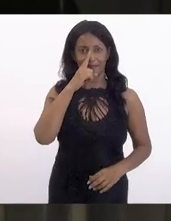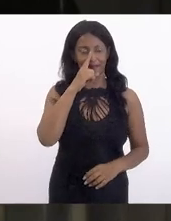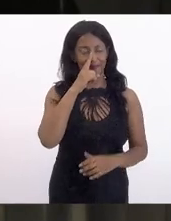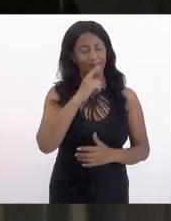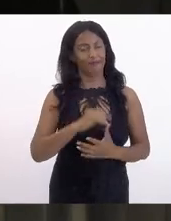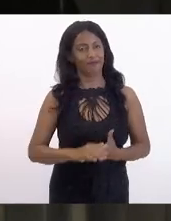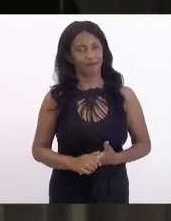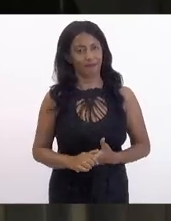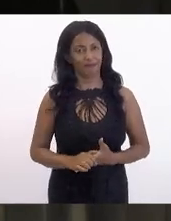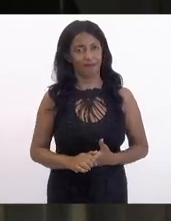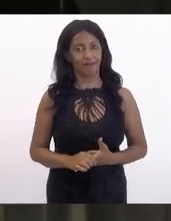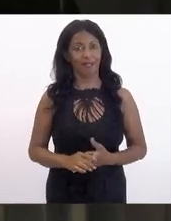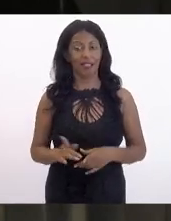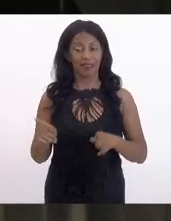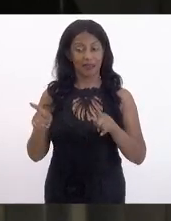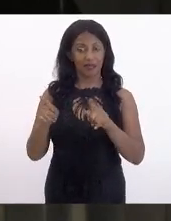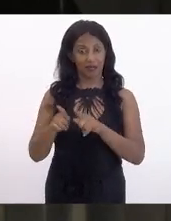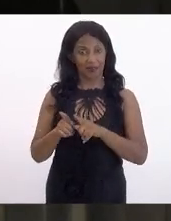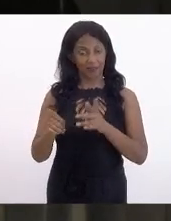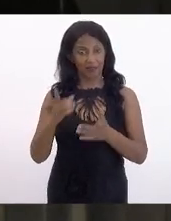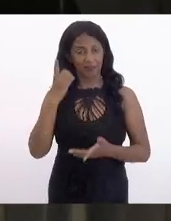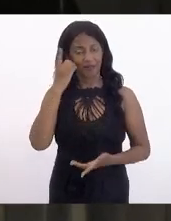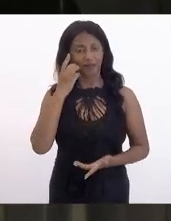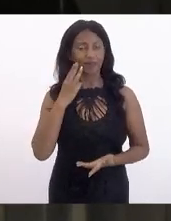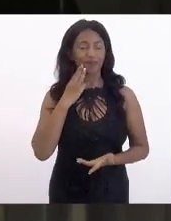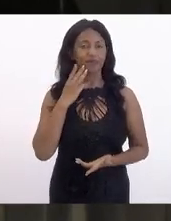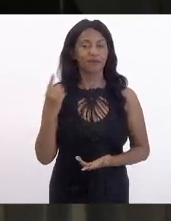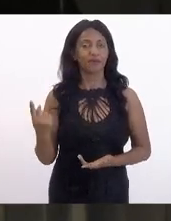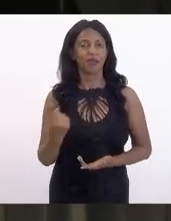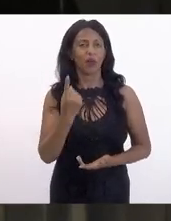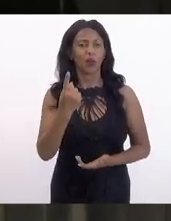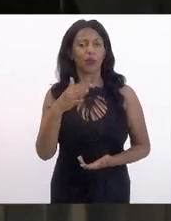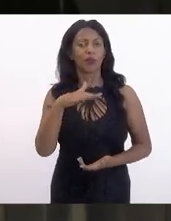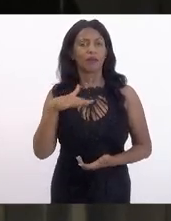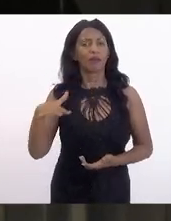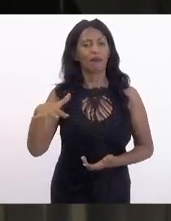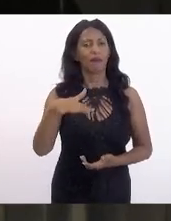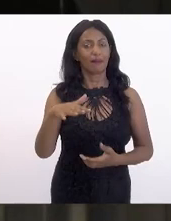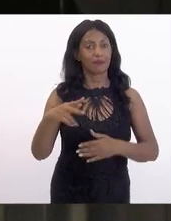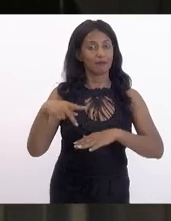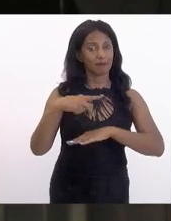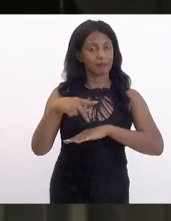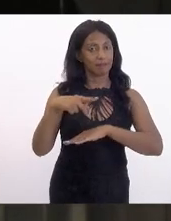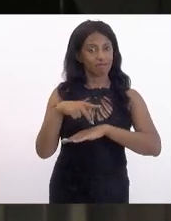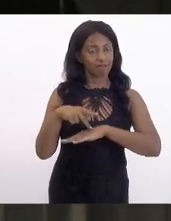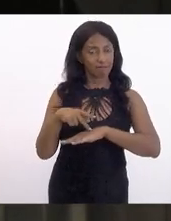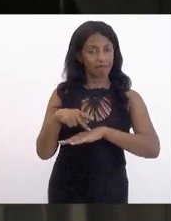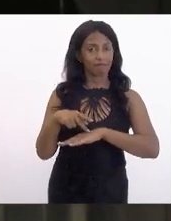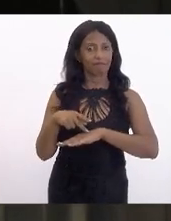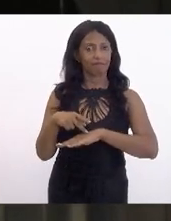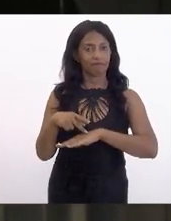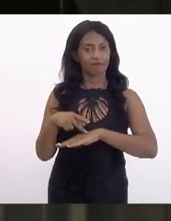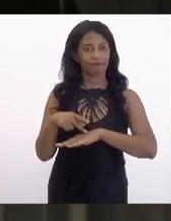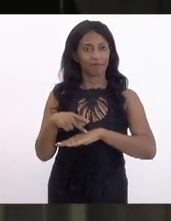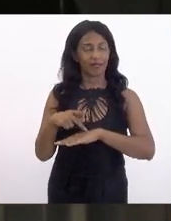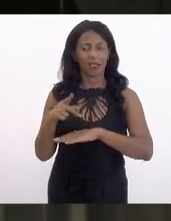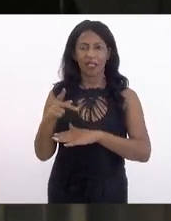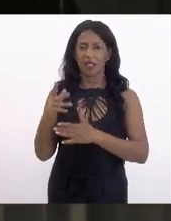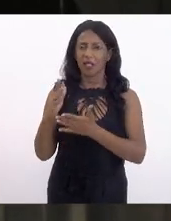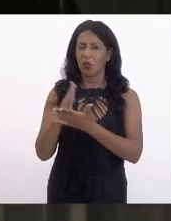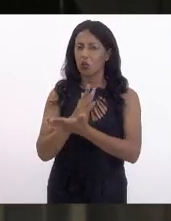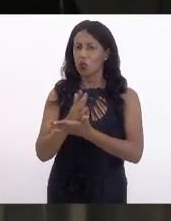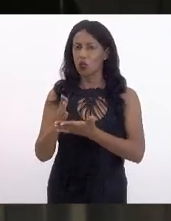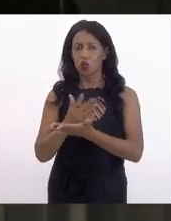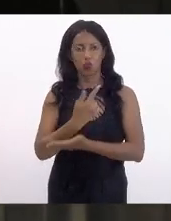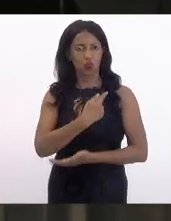aliás deputada waldeck a única área desse país que em qualquer